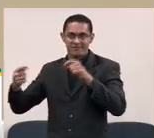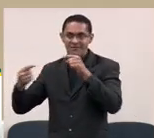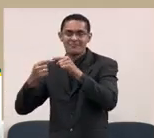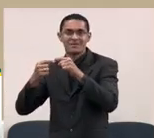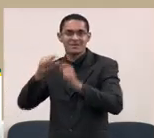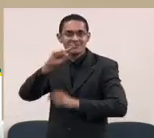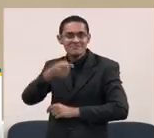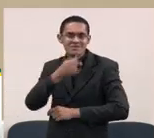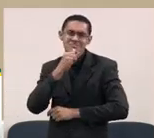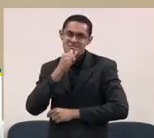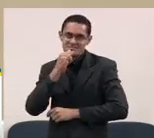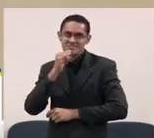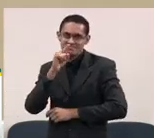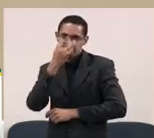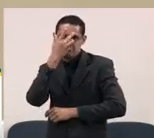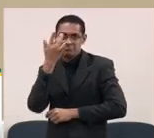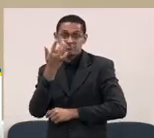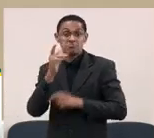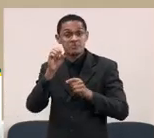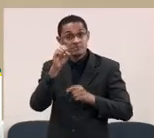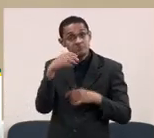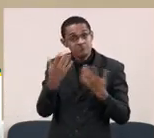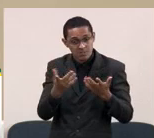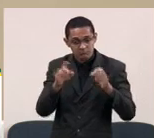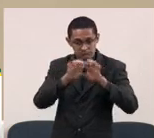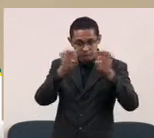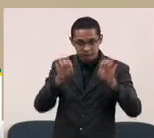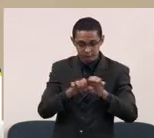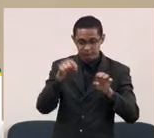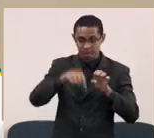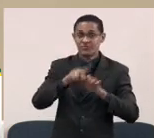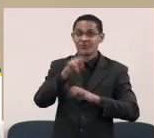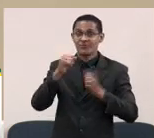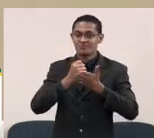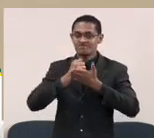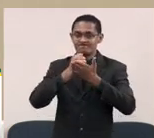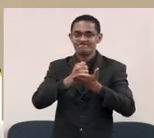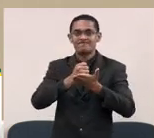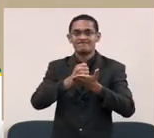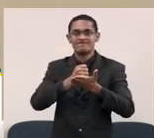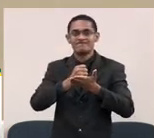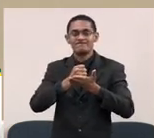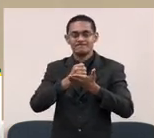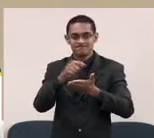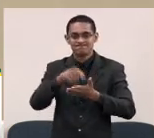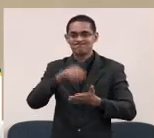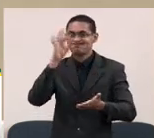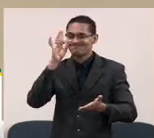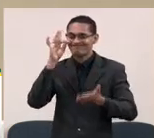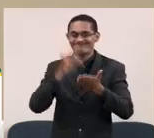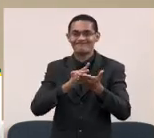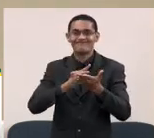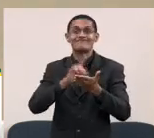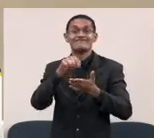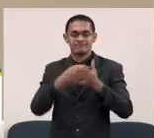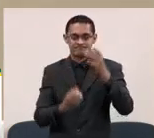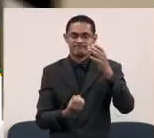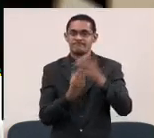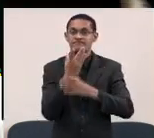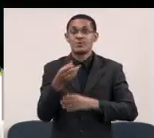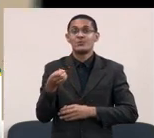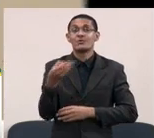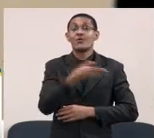condições. Essa estrutura, senhores, ela vai ser o suporte para a possibilidade real de implantação de